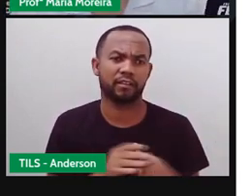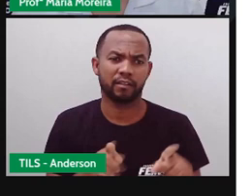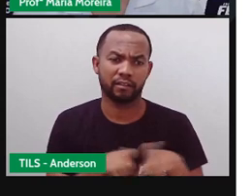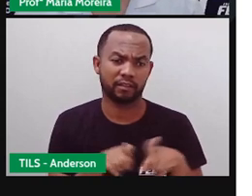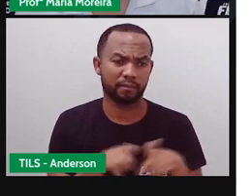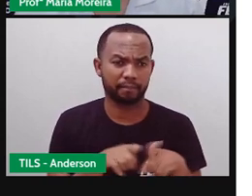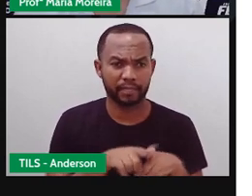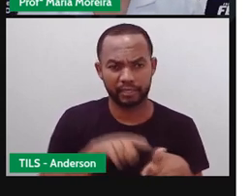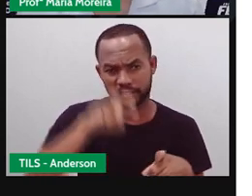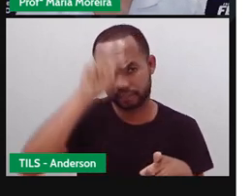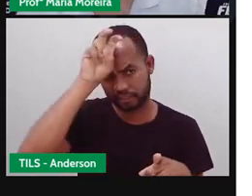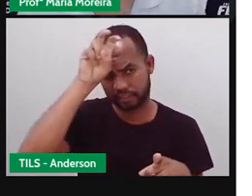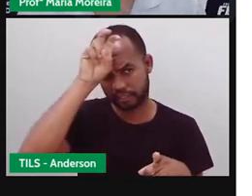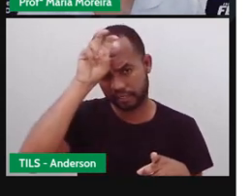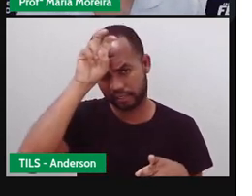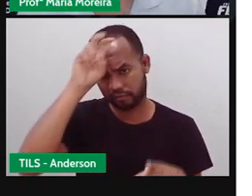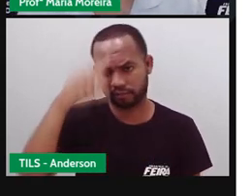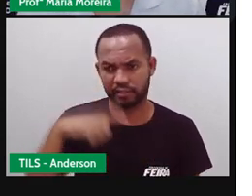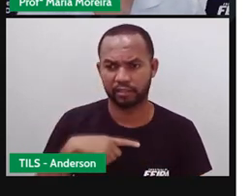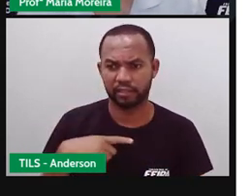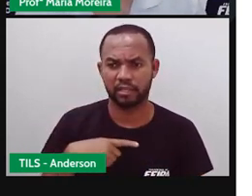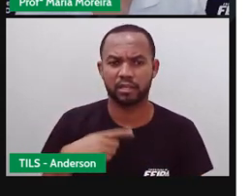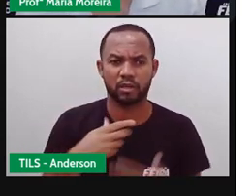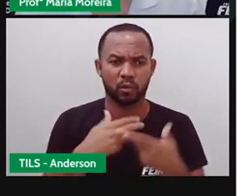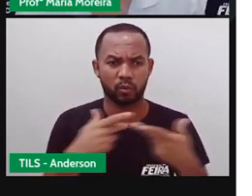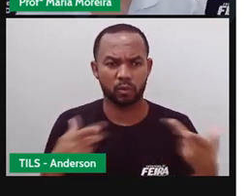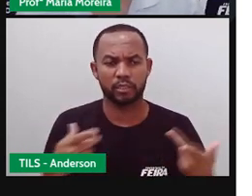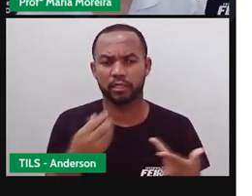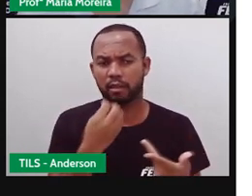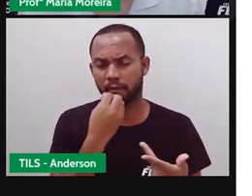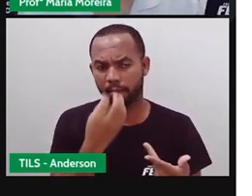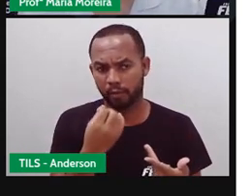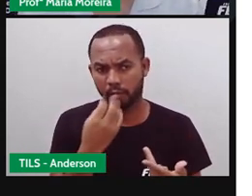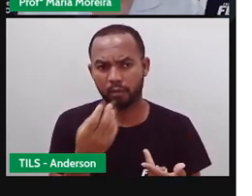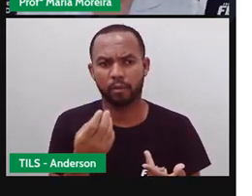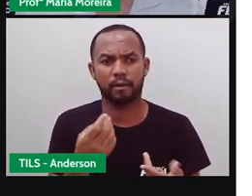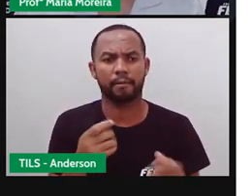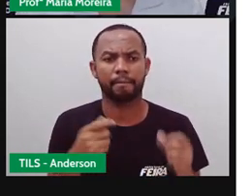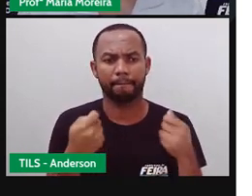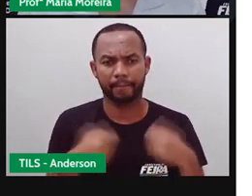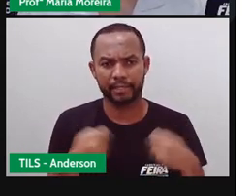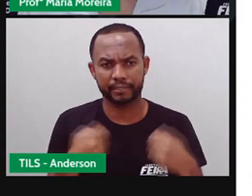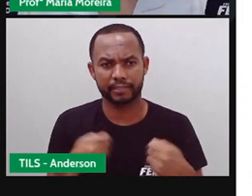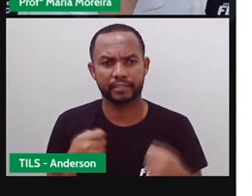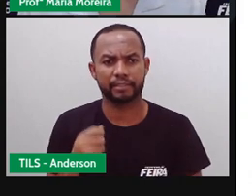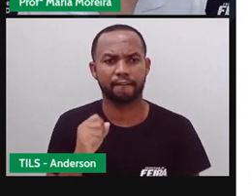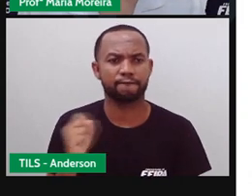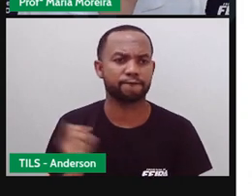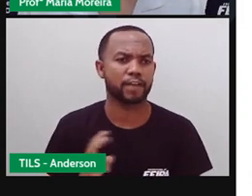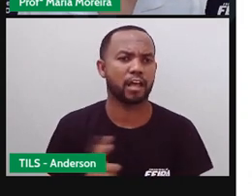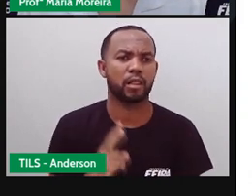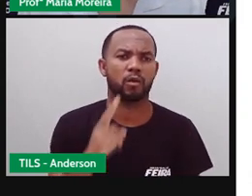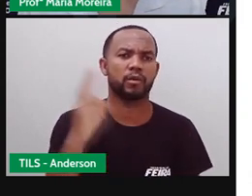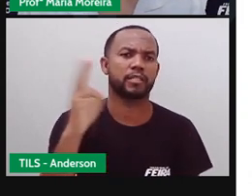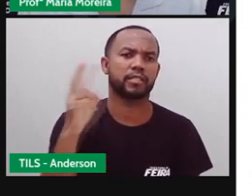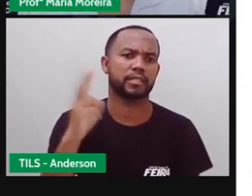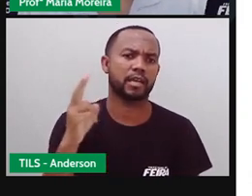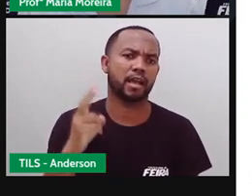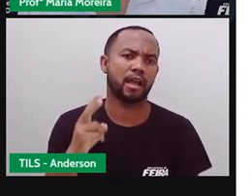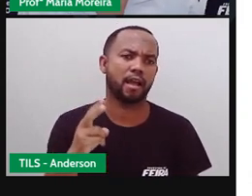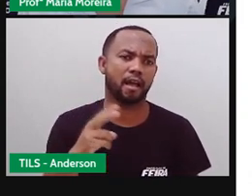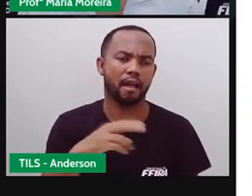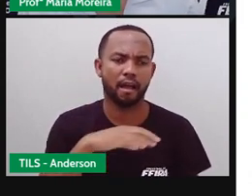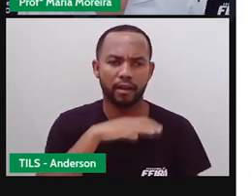os insetos também trazer o que coisas boas então esse precisa valorizar também os animais invertebrados